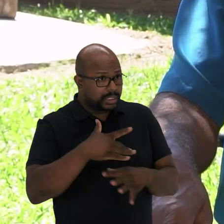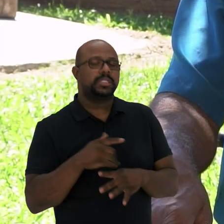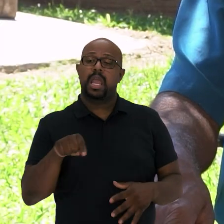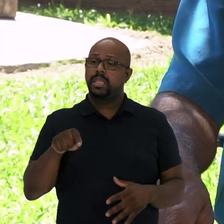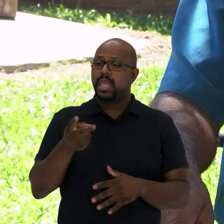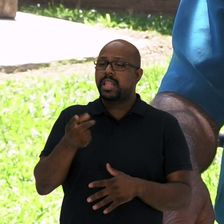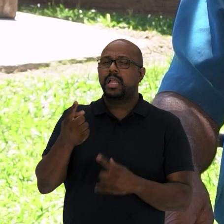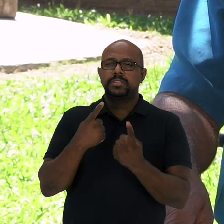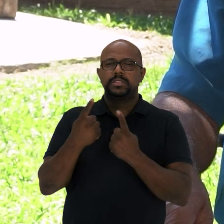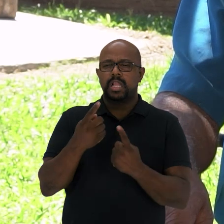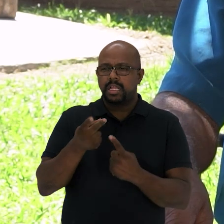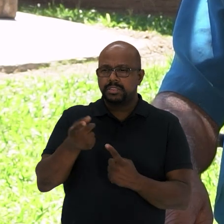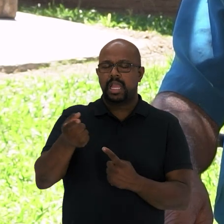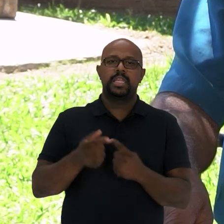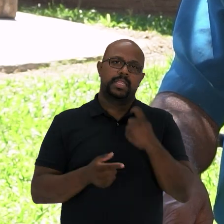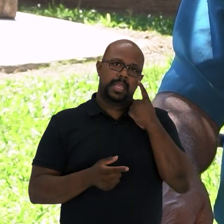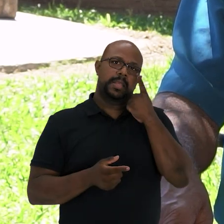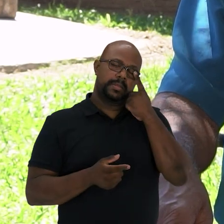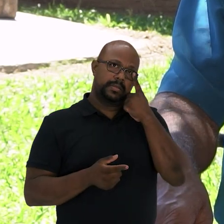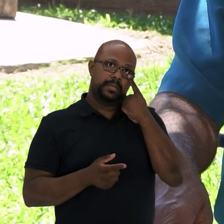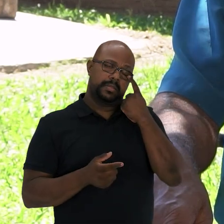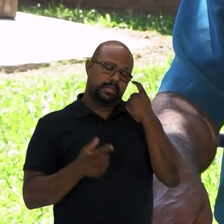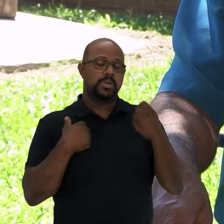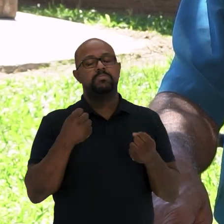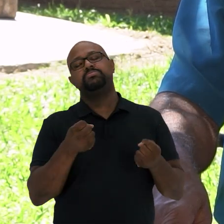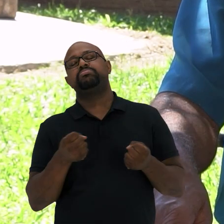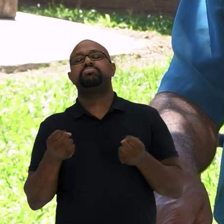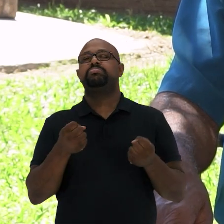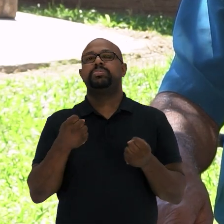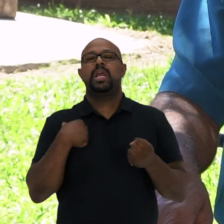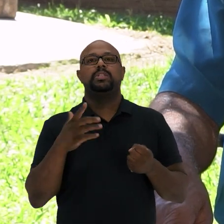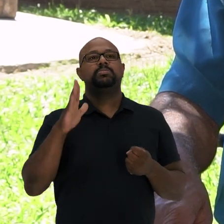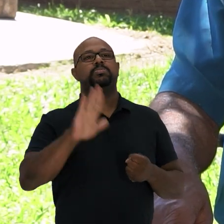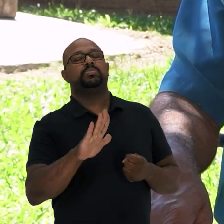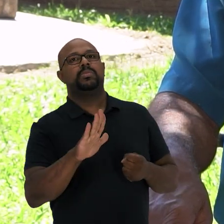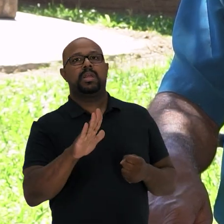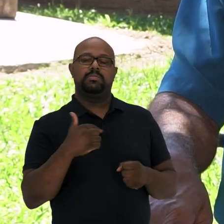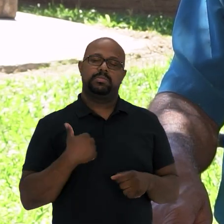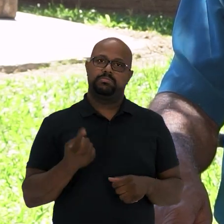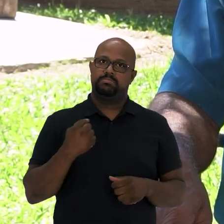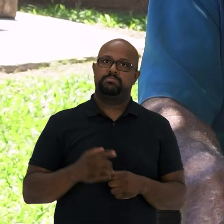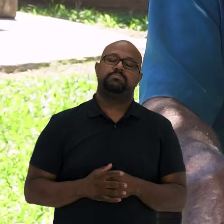cidade ainda? Aqui na saída, na Avenida Walter Jobim. Eu estou saindo, eles me interceptaram.